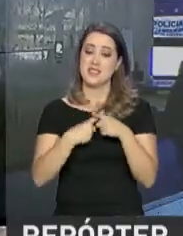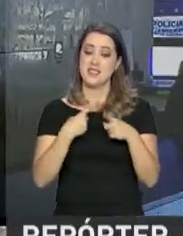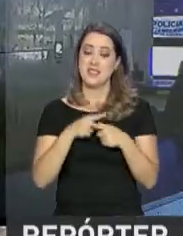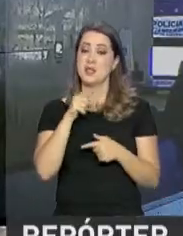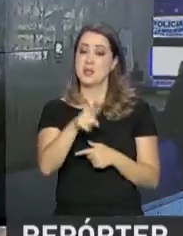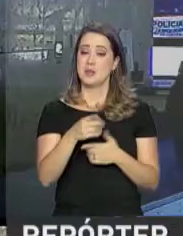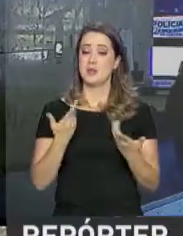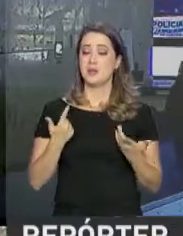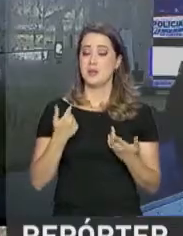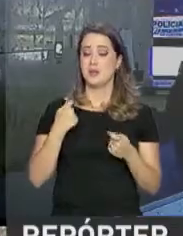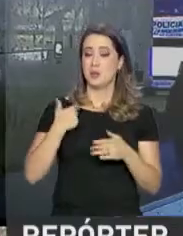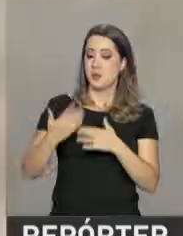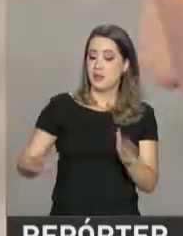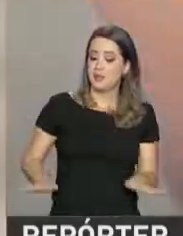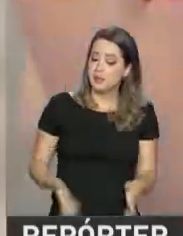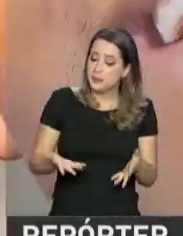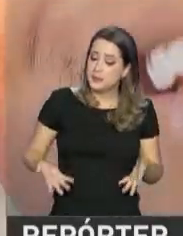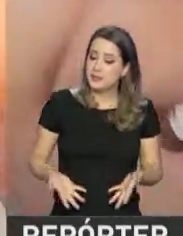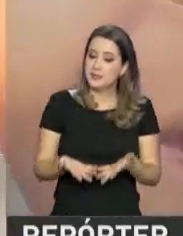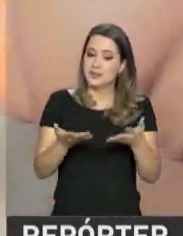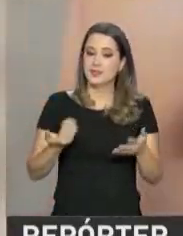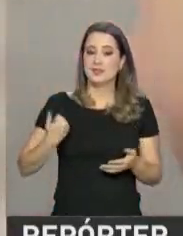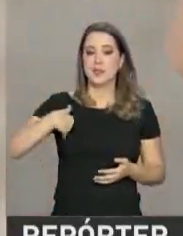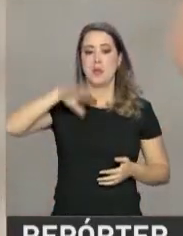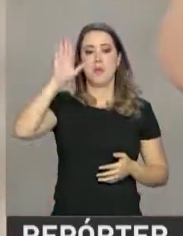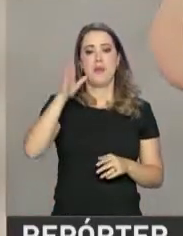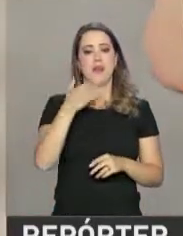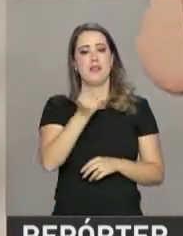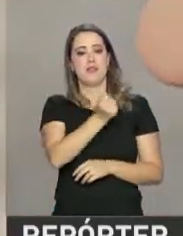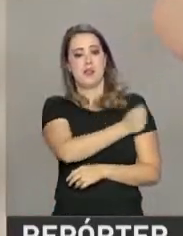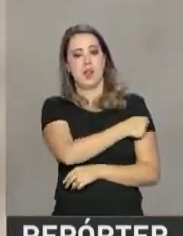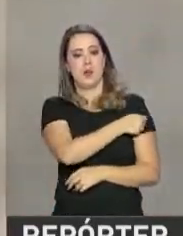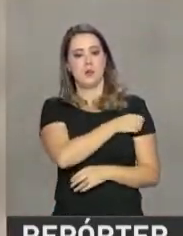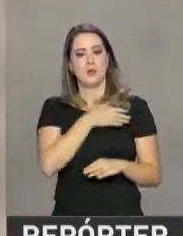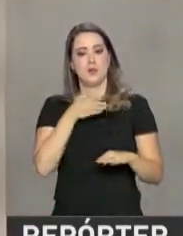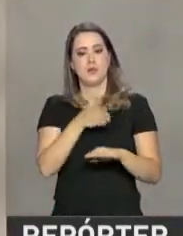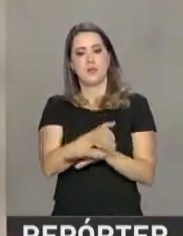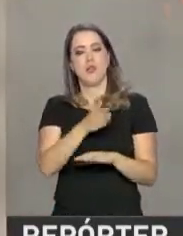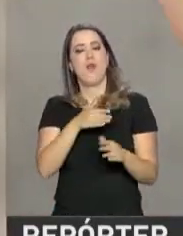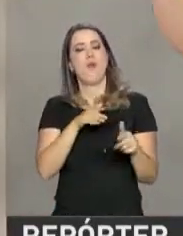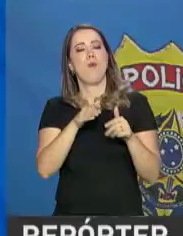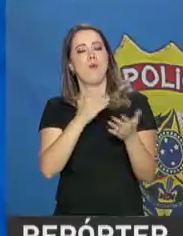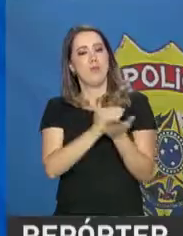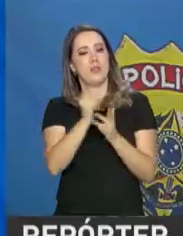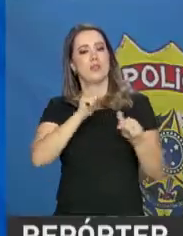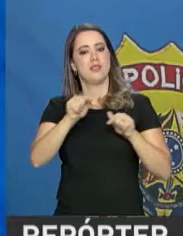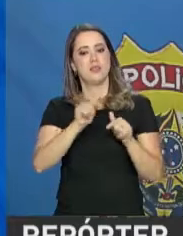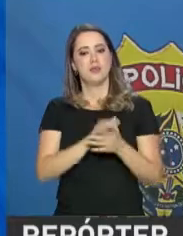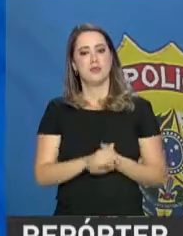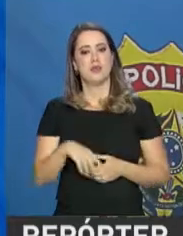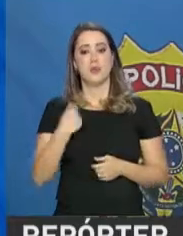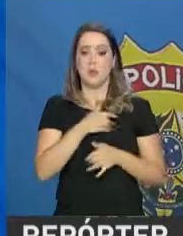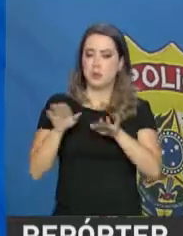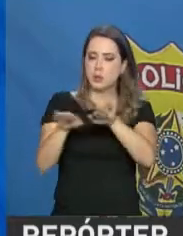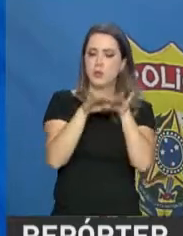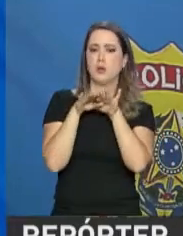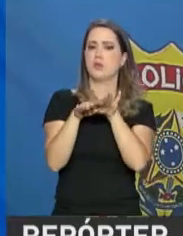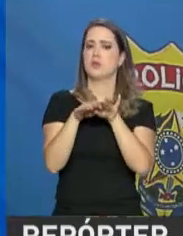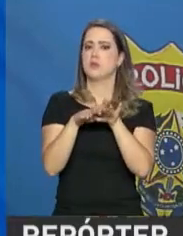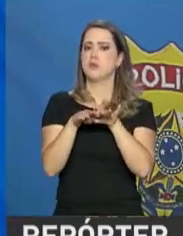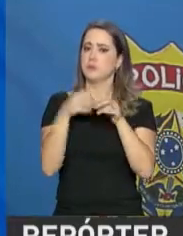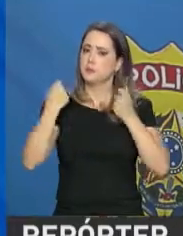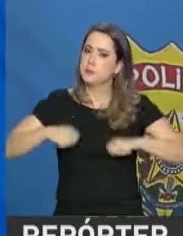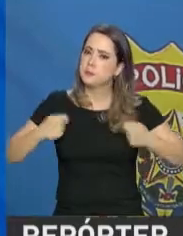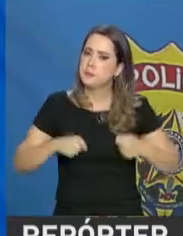a iniciativa deve incentivar mais estudantes a ingressarem no mercado de trabalho. Precisamos democratizar, precisamos